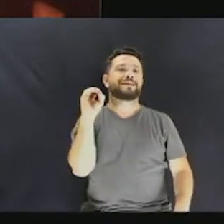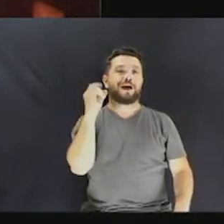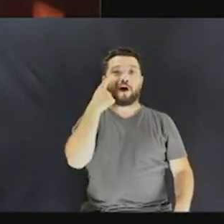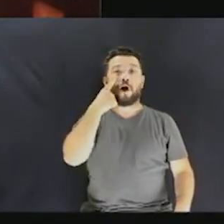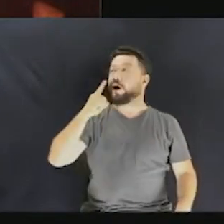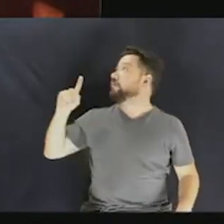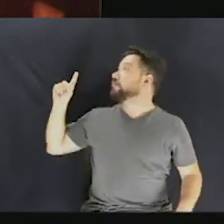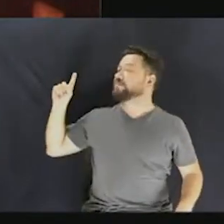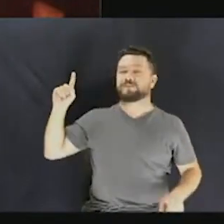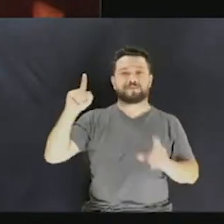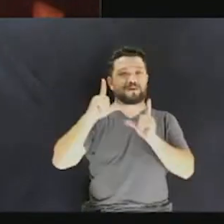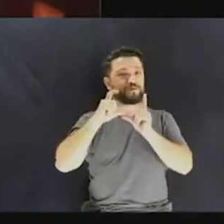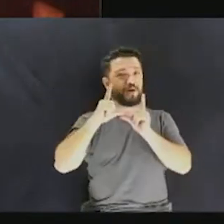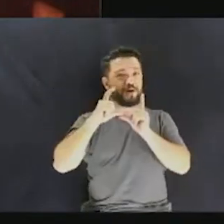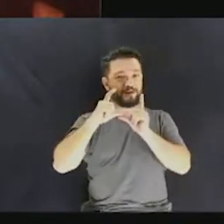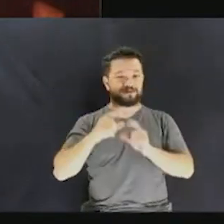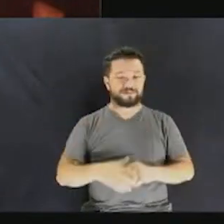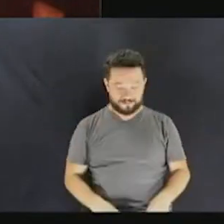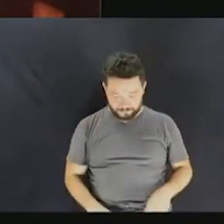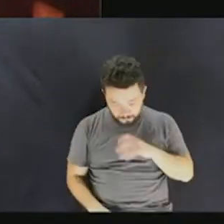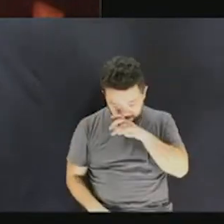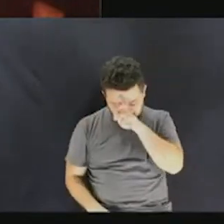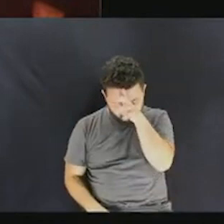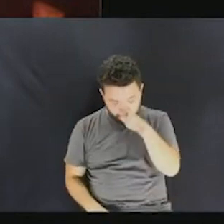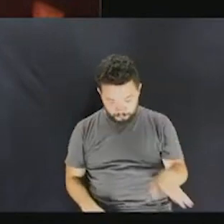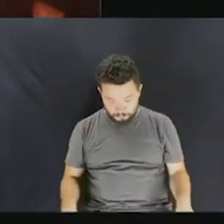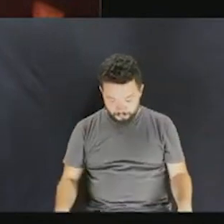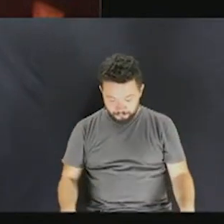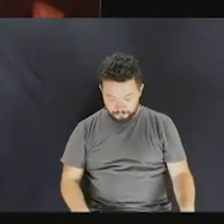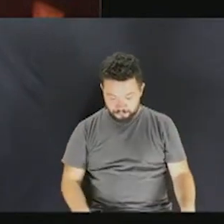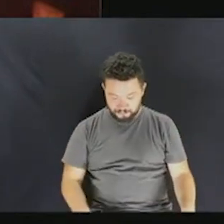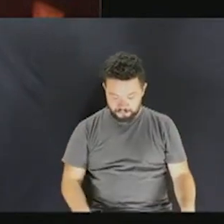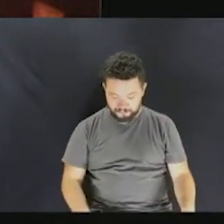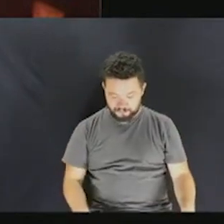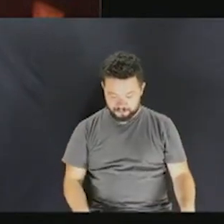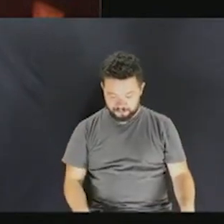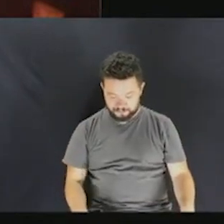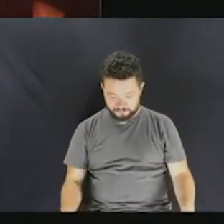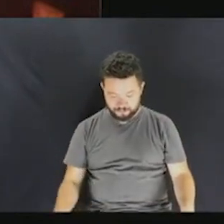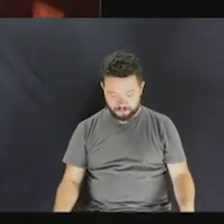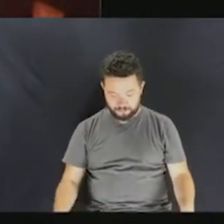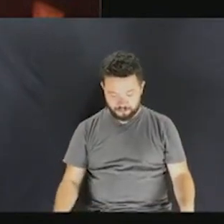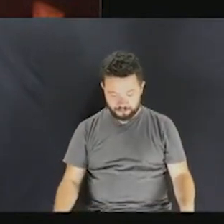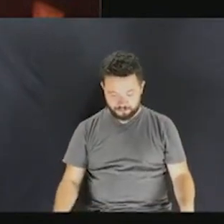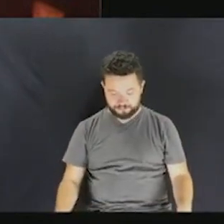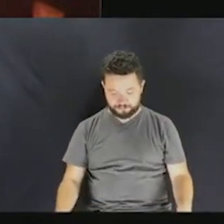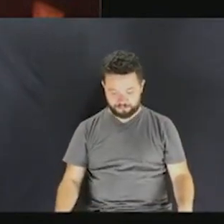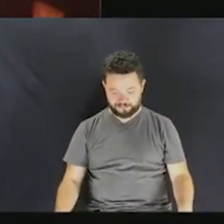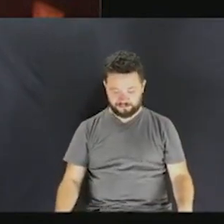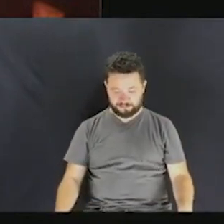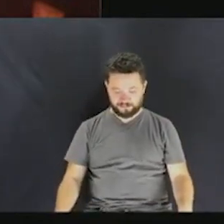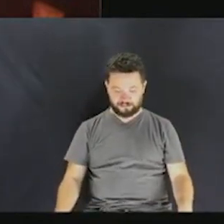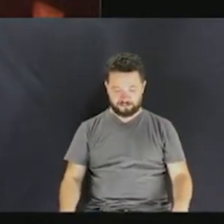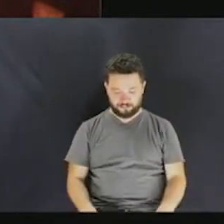o nosso estimado Dom Pedro Fedalto foram 24 horas de Rara intensidade tornando-se um Marco